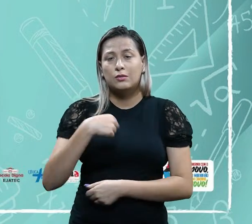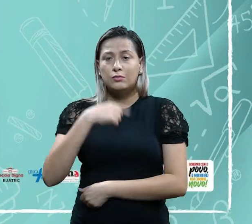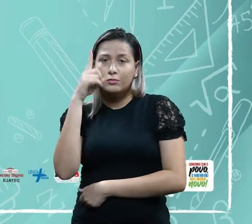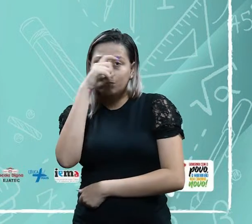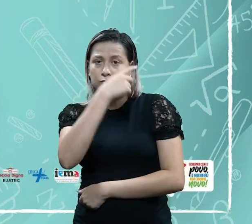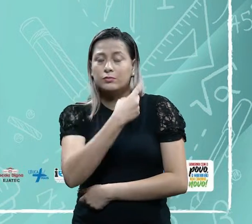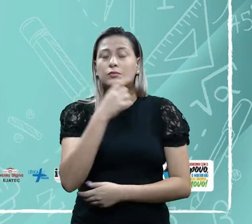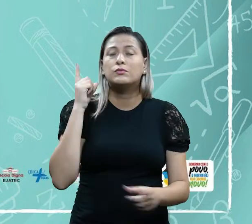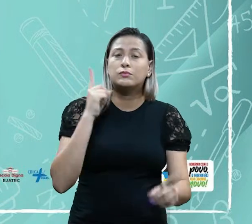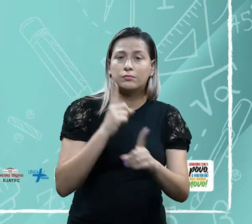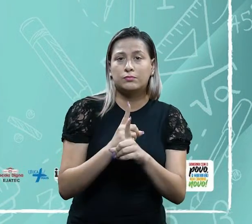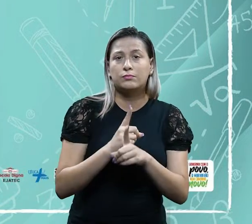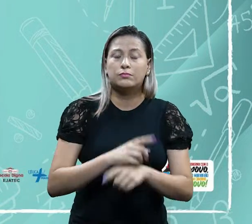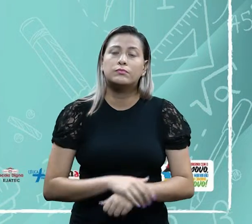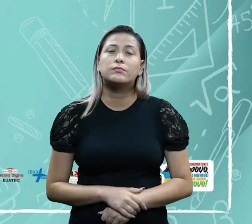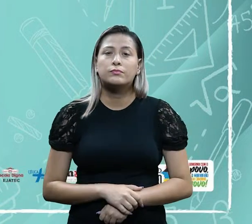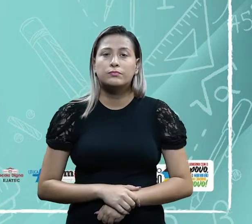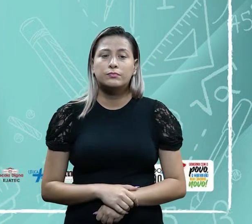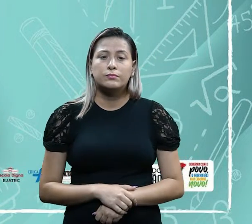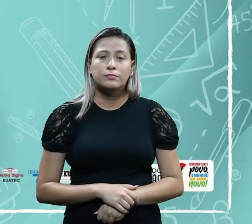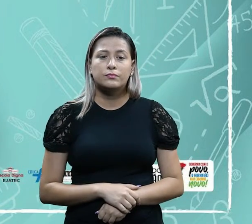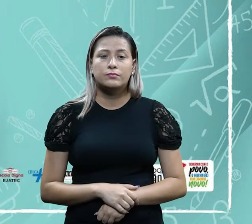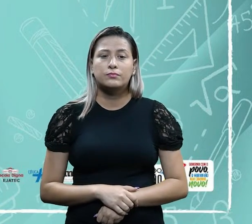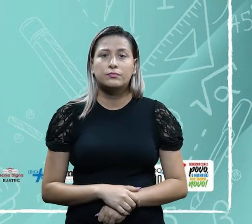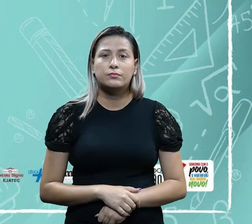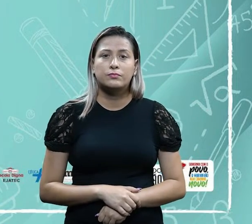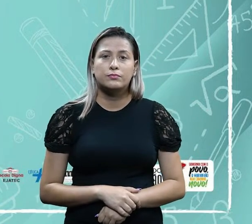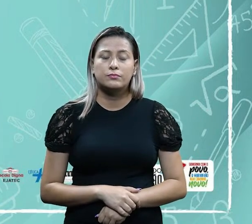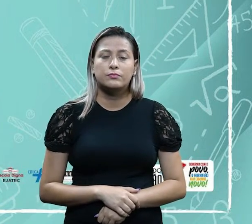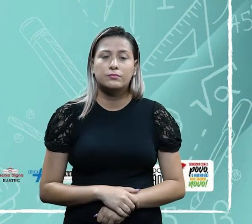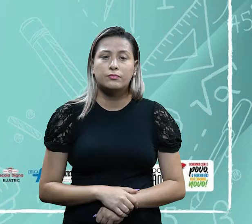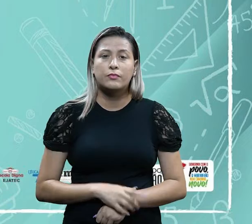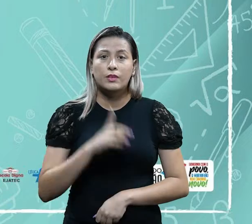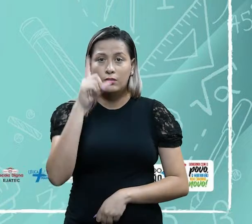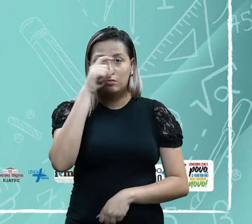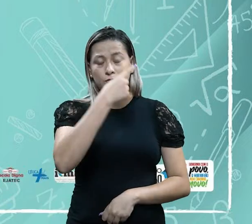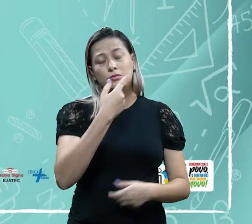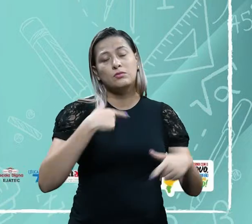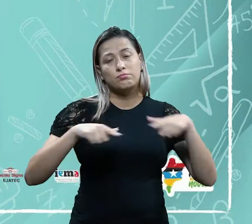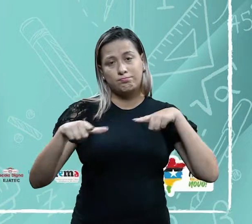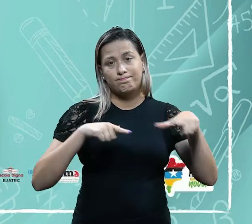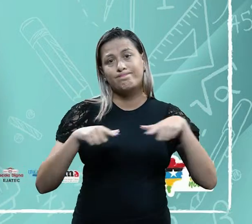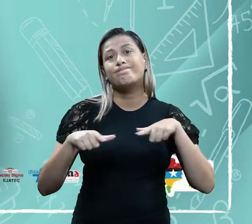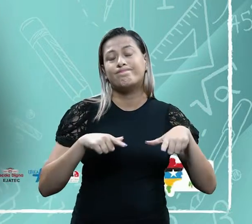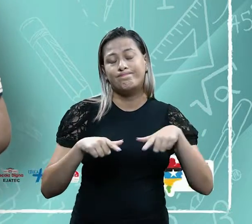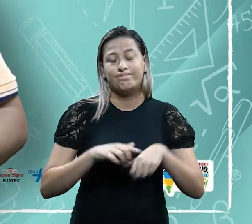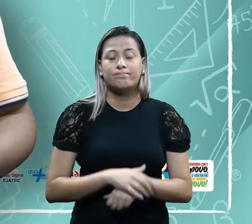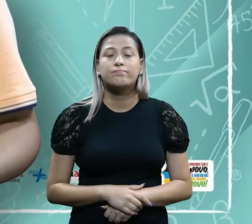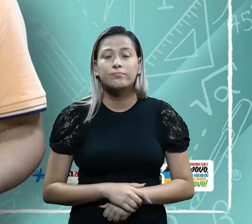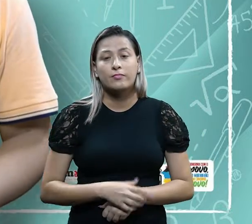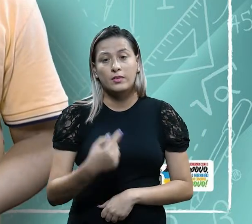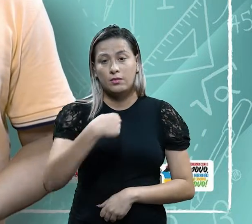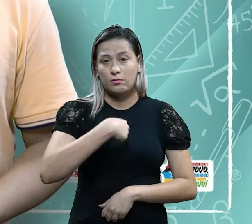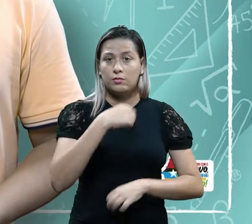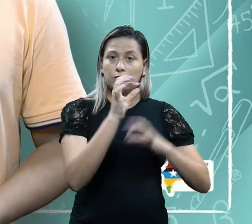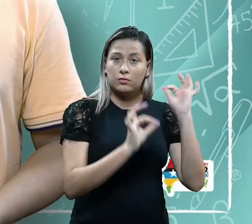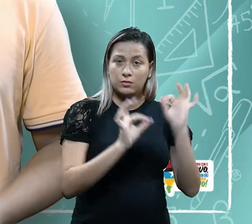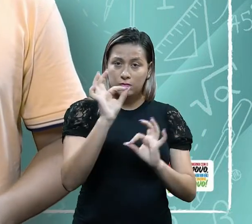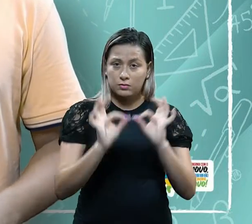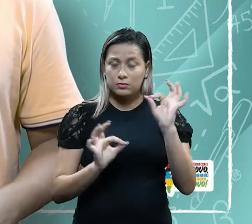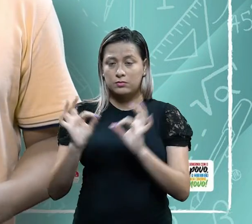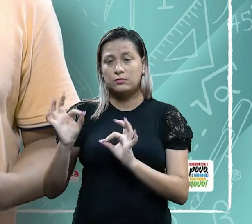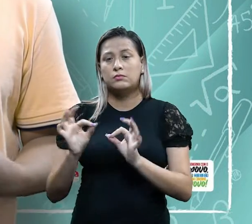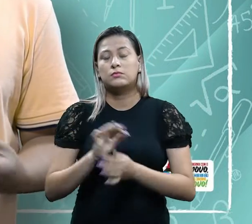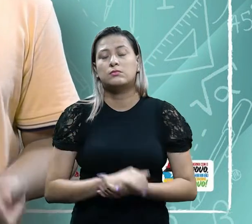dificuldade de encontrar. Então isso já vai dificultar o meu trabalho. Então eu vou organizar,